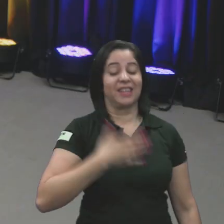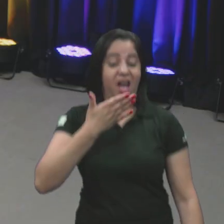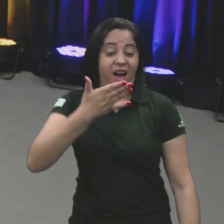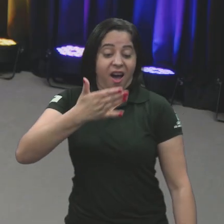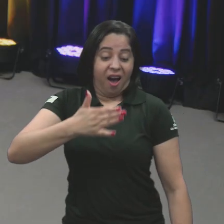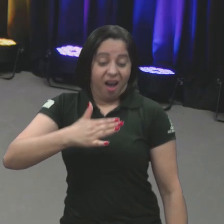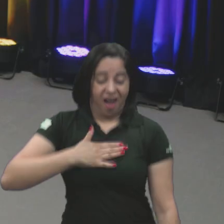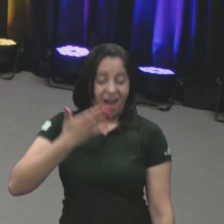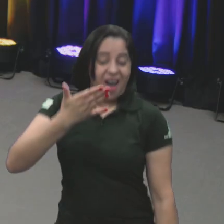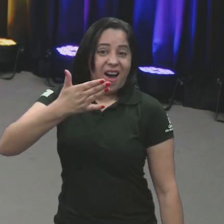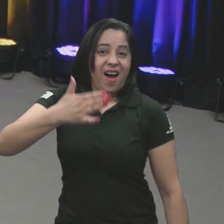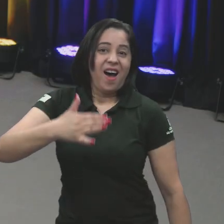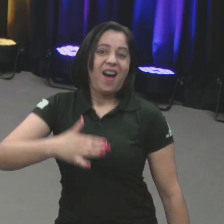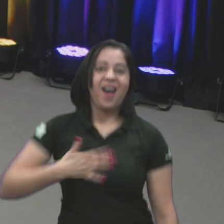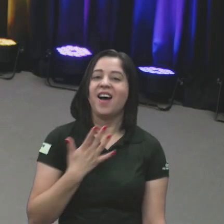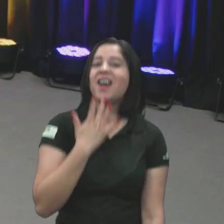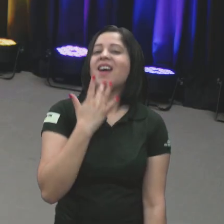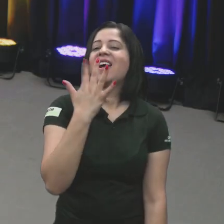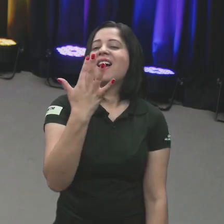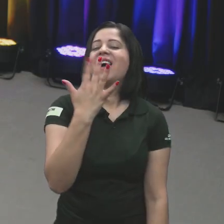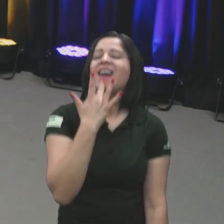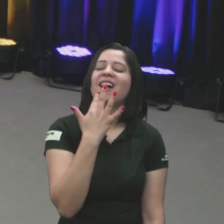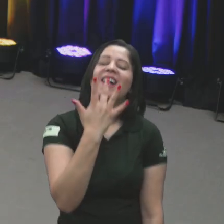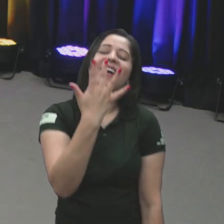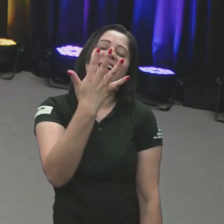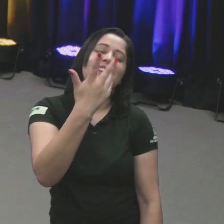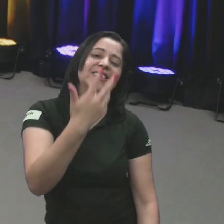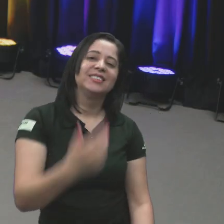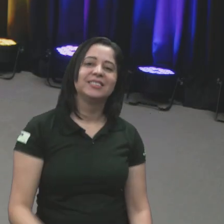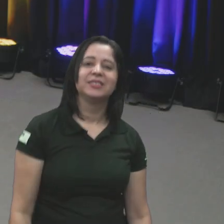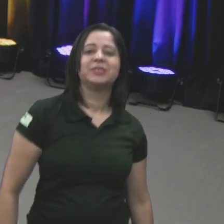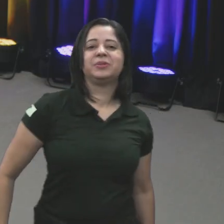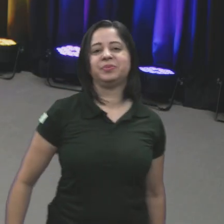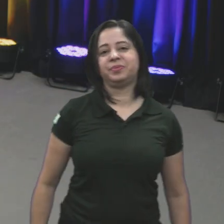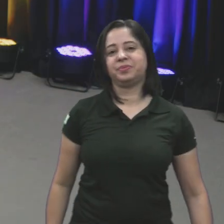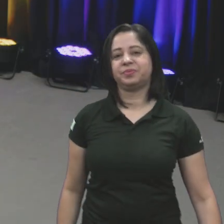be happy. É como uma aquarela.